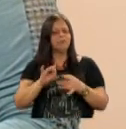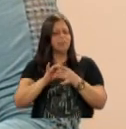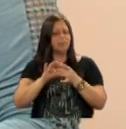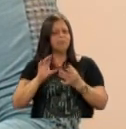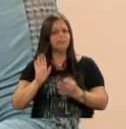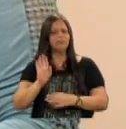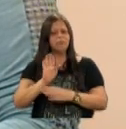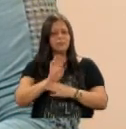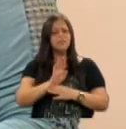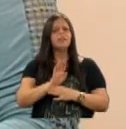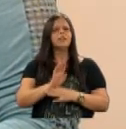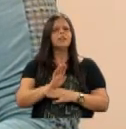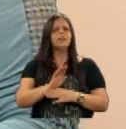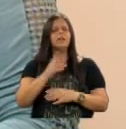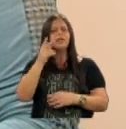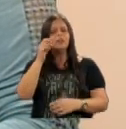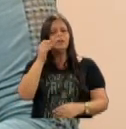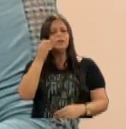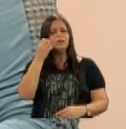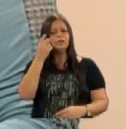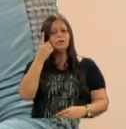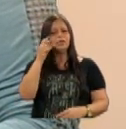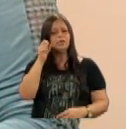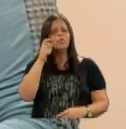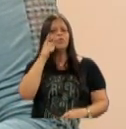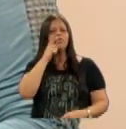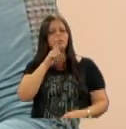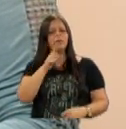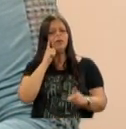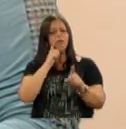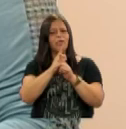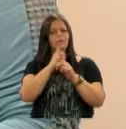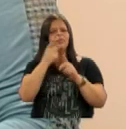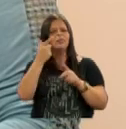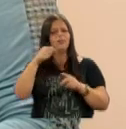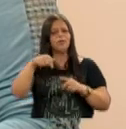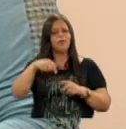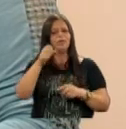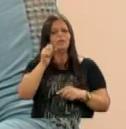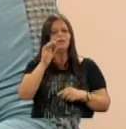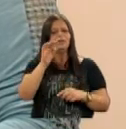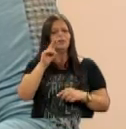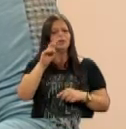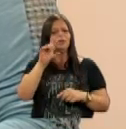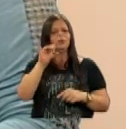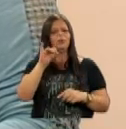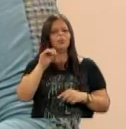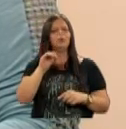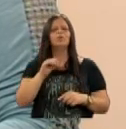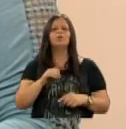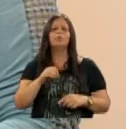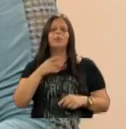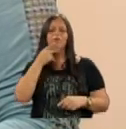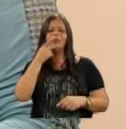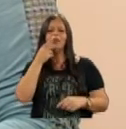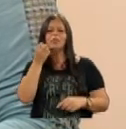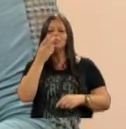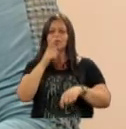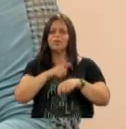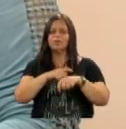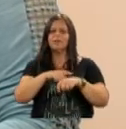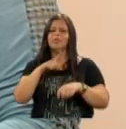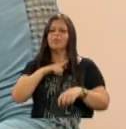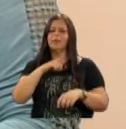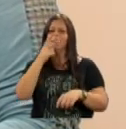mais uma vez nos colocamos à inteira disposição e que 2018 a gente consiga novamente nos encontrar aqui nesse estúdio para contar